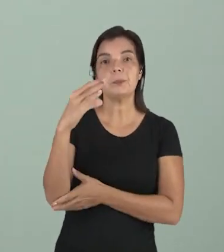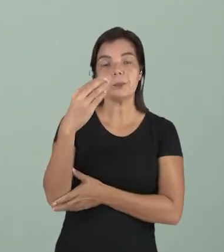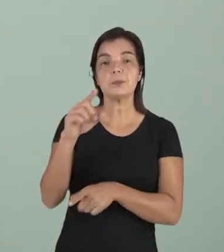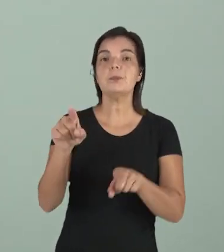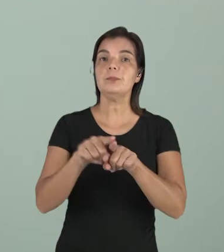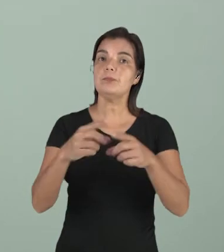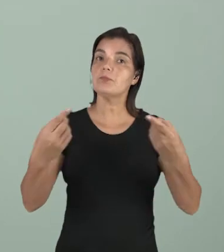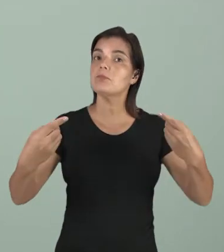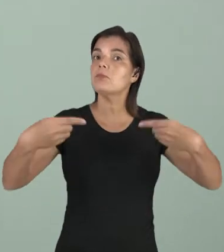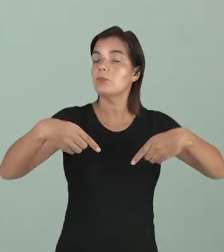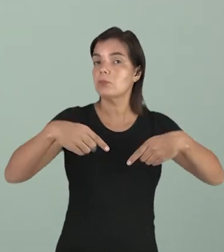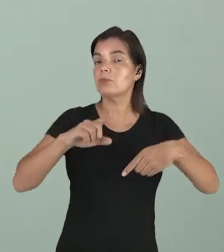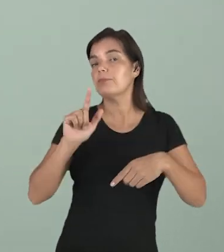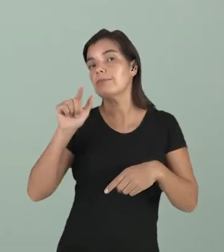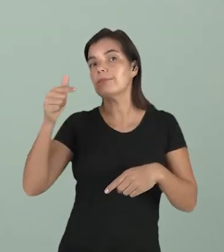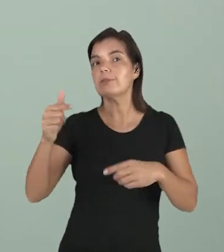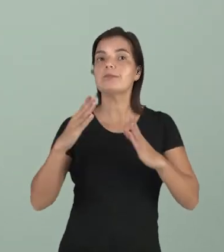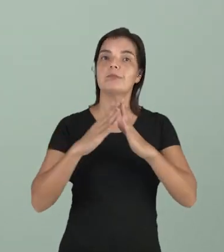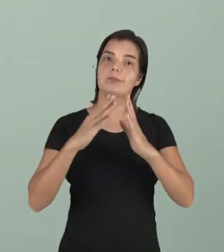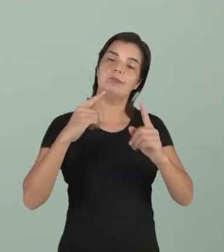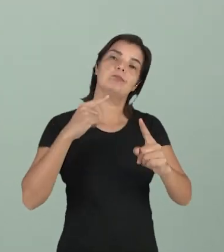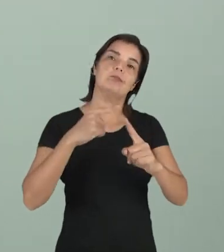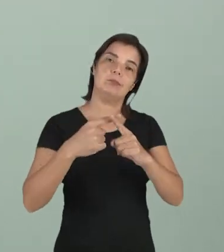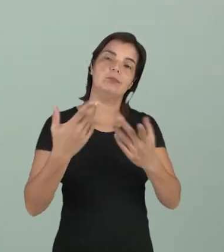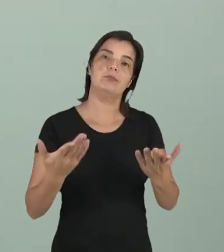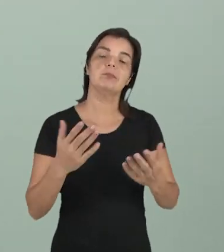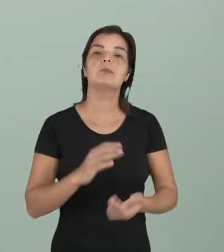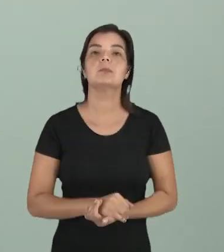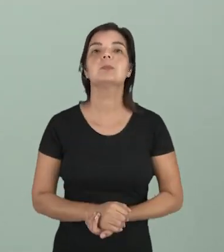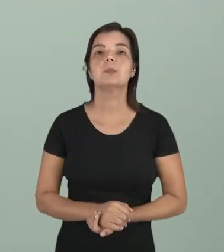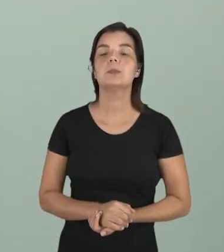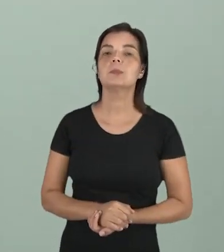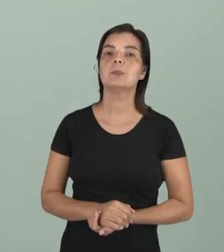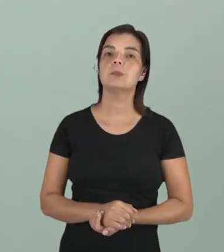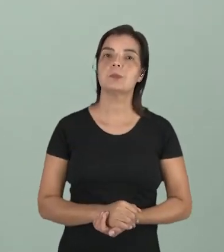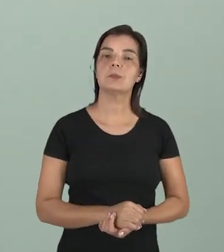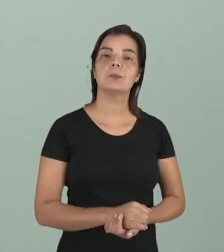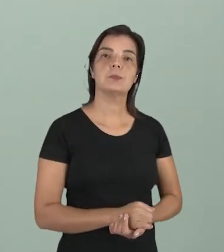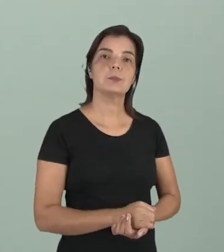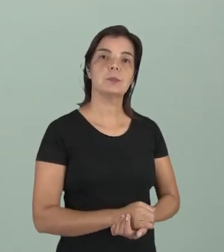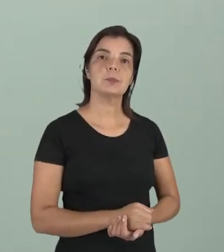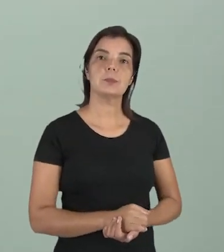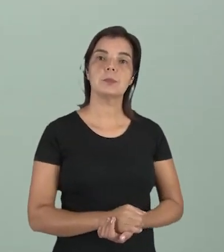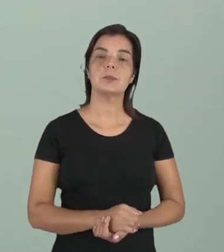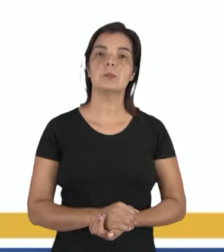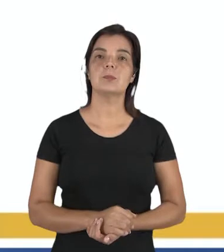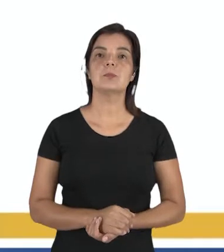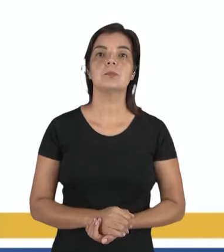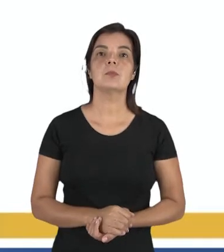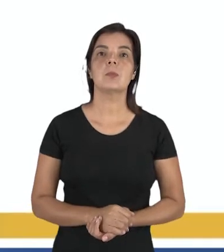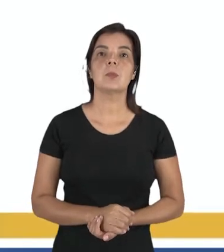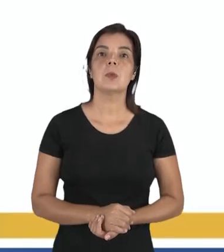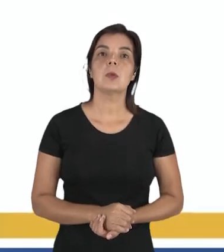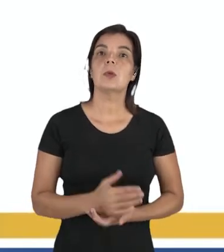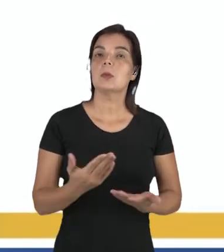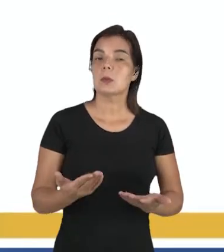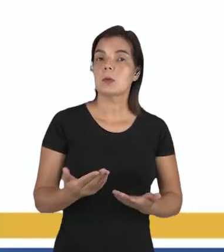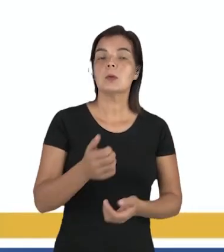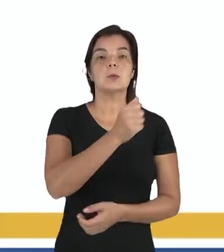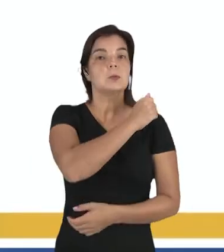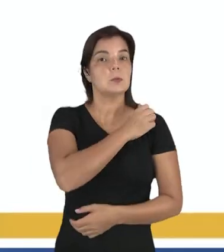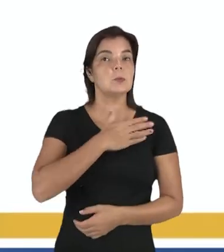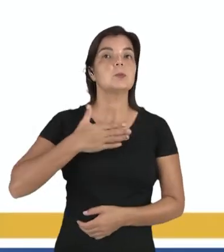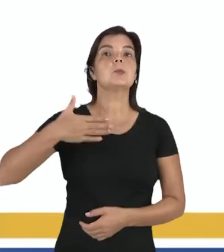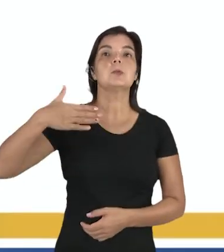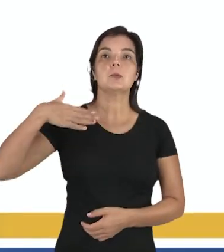que contradizia uma visão de um pensamento dominante, que era o pensamento medieval. Então